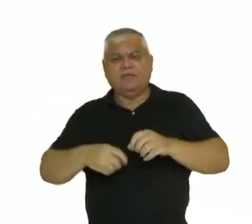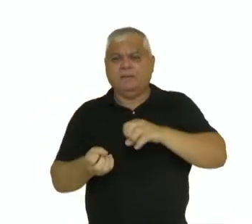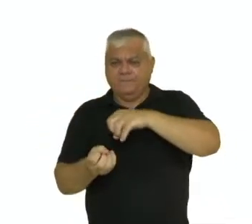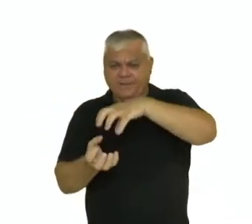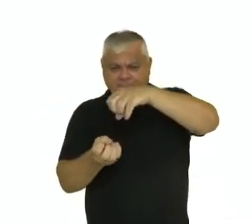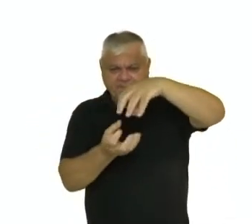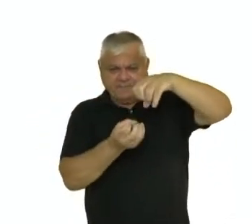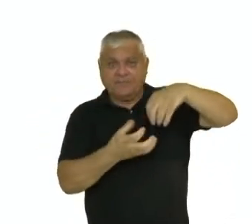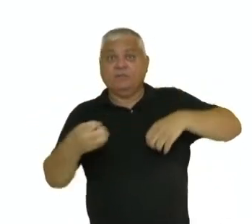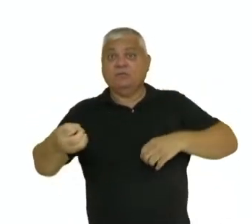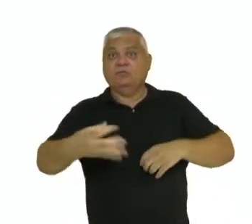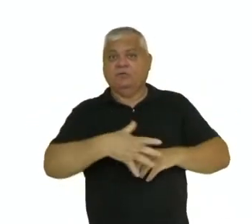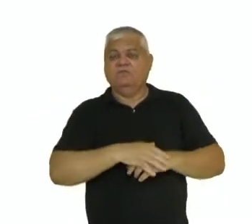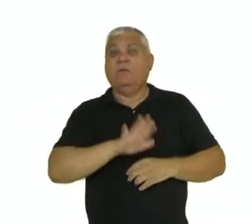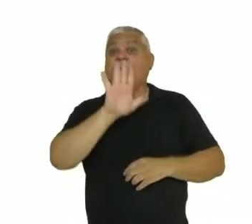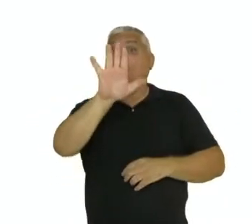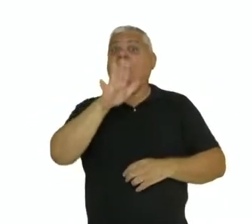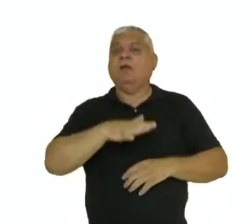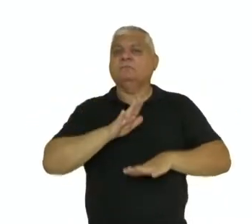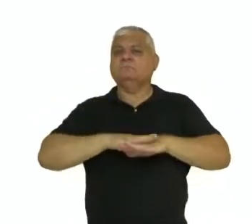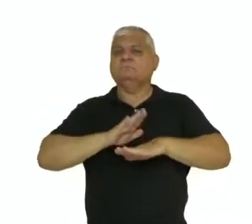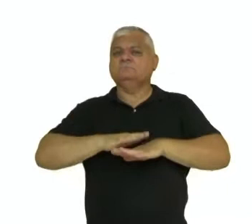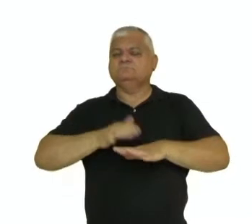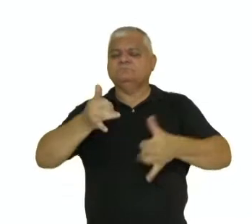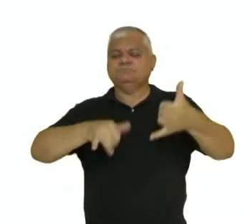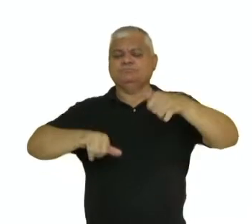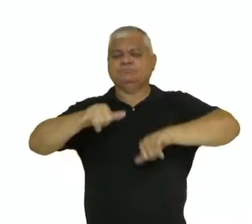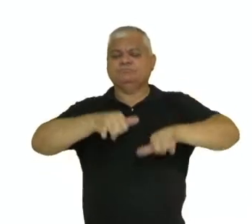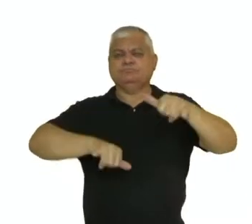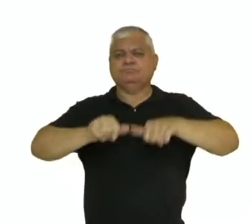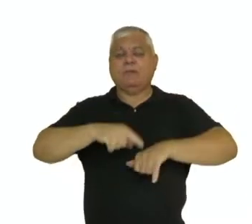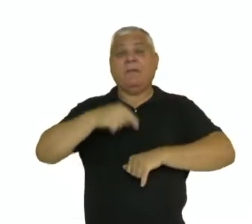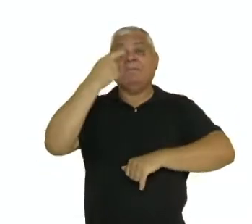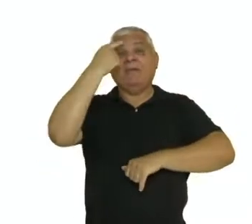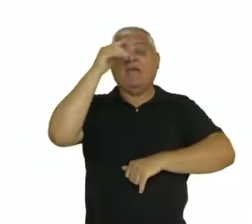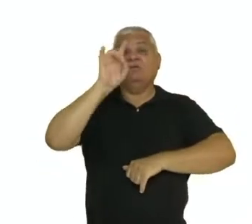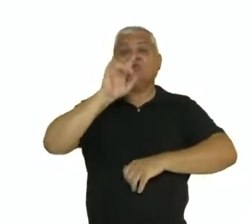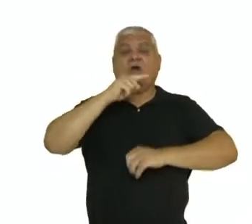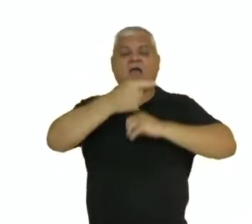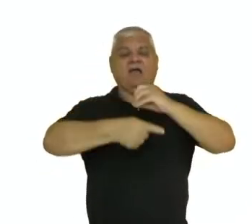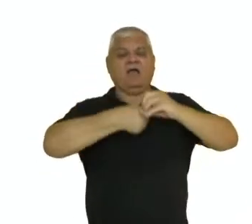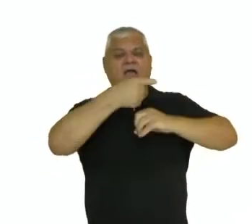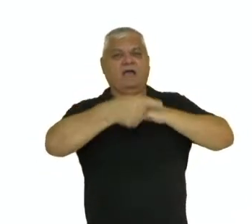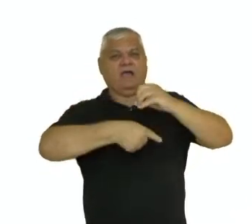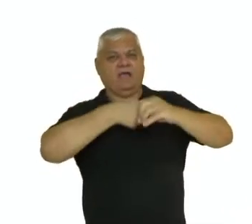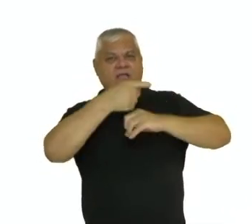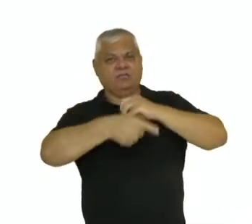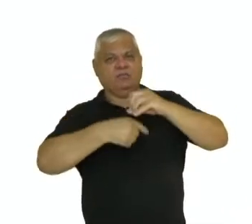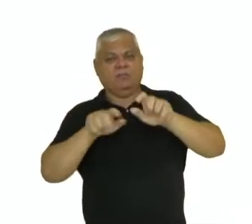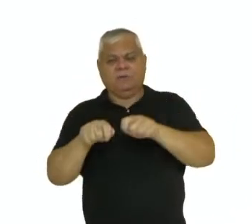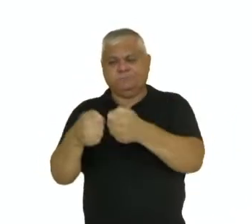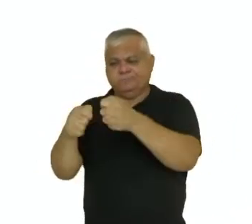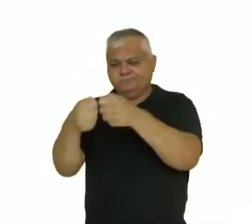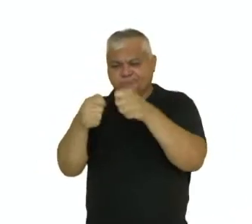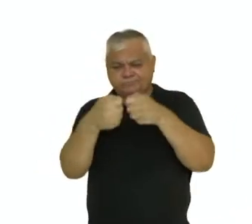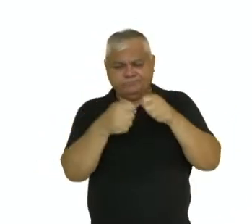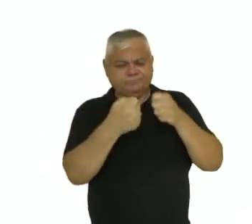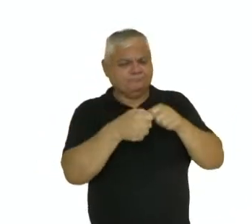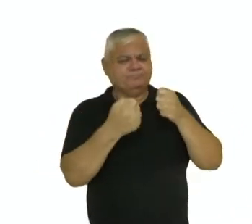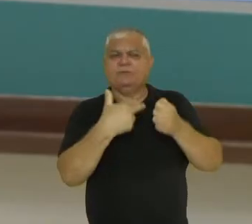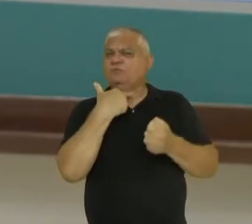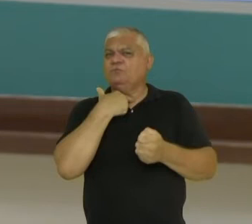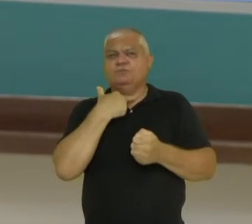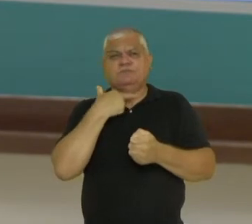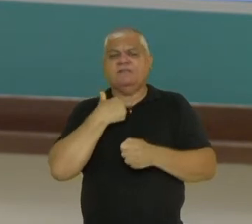os atomistas da Grécia Antiga acreditavam que a matéria era formada por átomos, partículas indivisíveis, impenetráveis